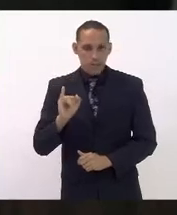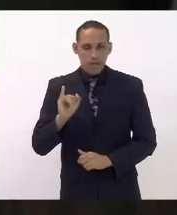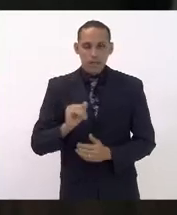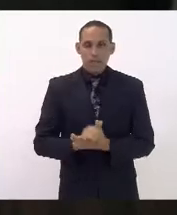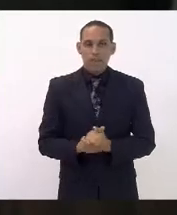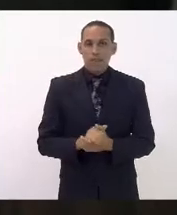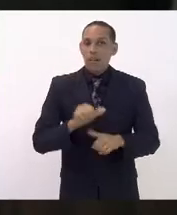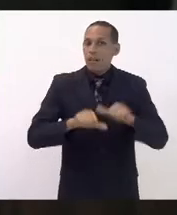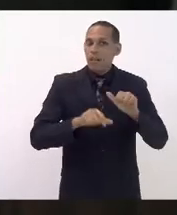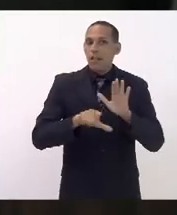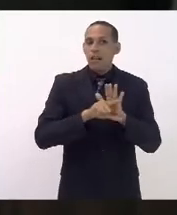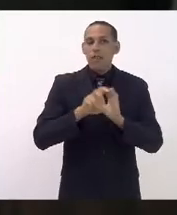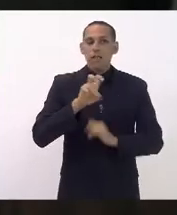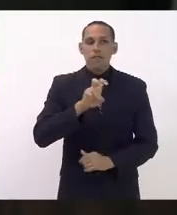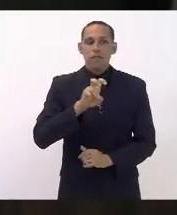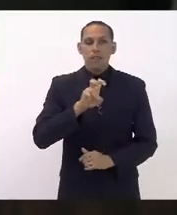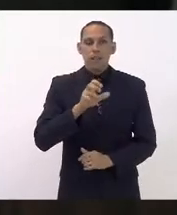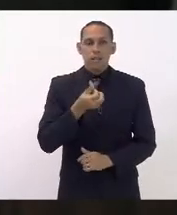que altera a lei